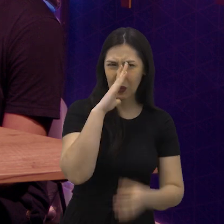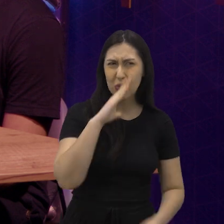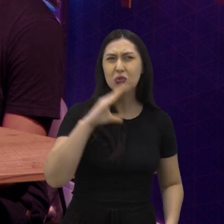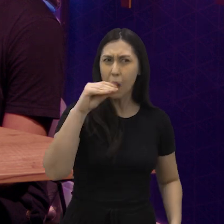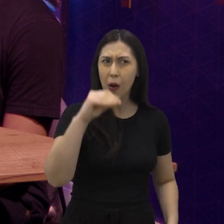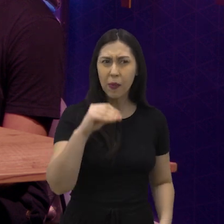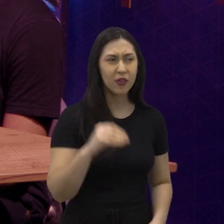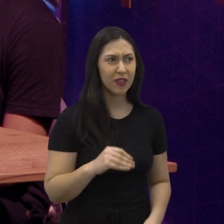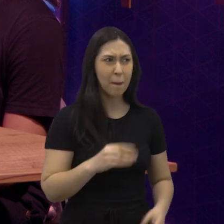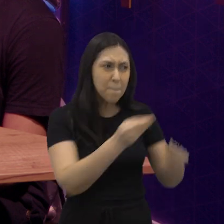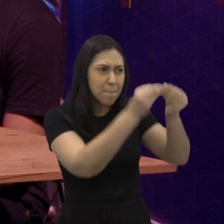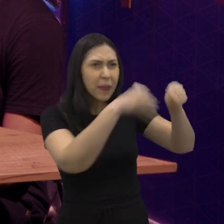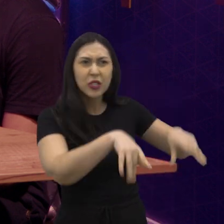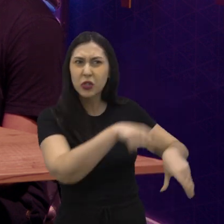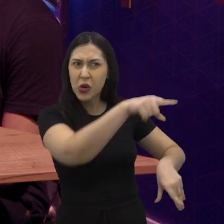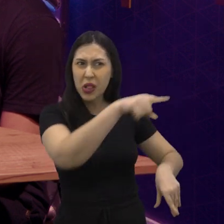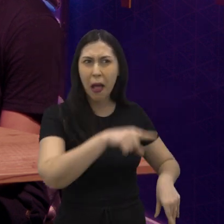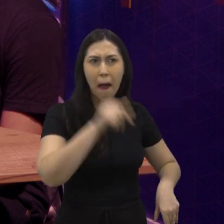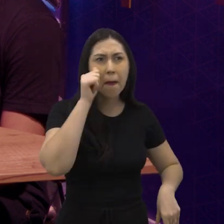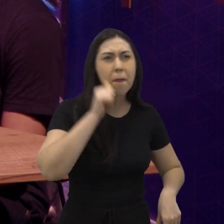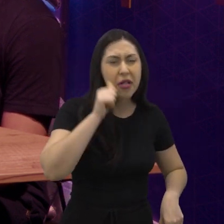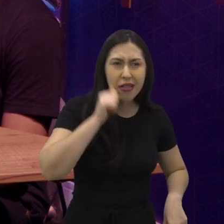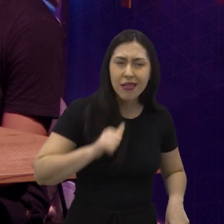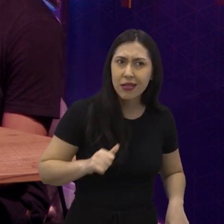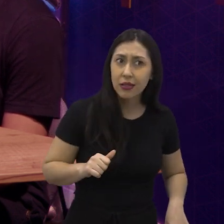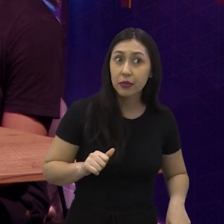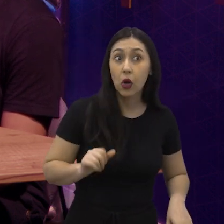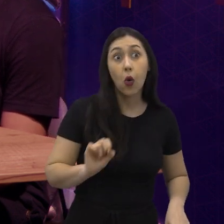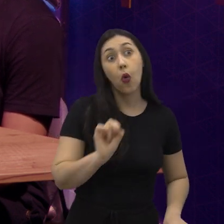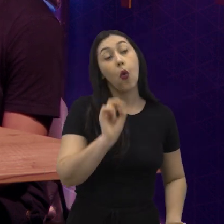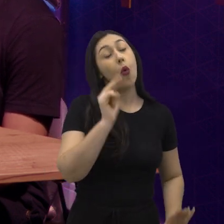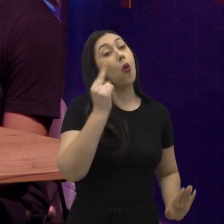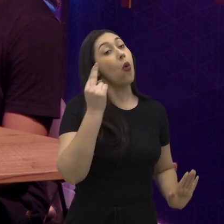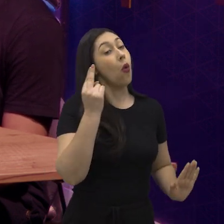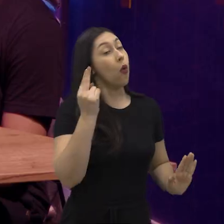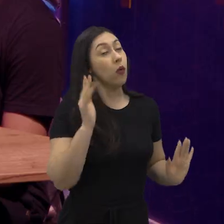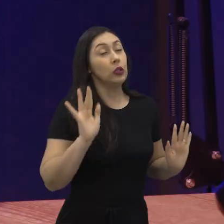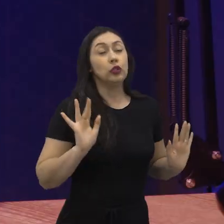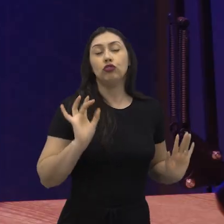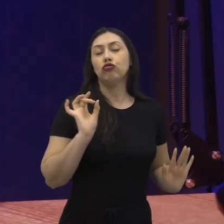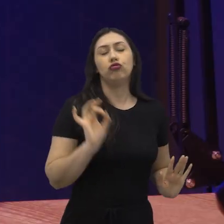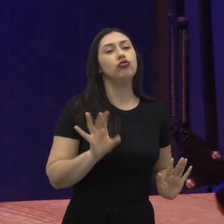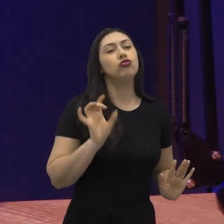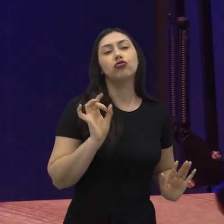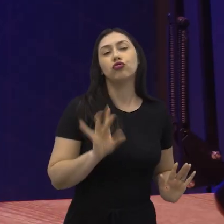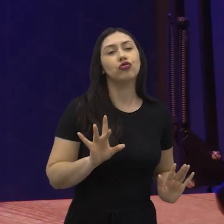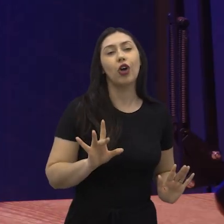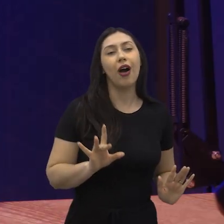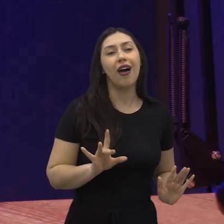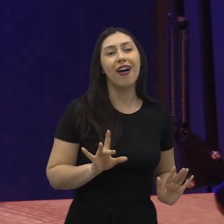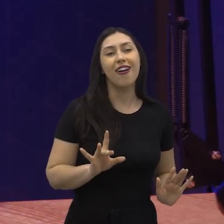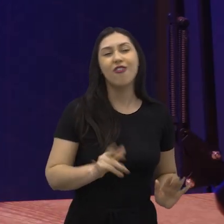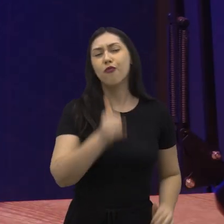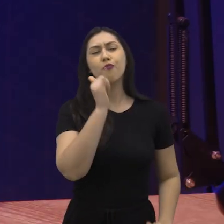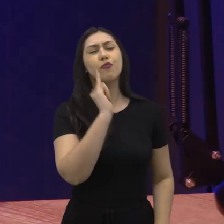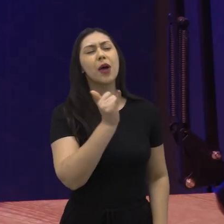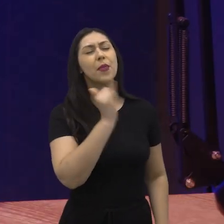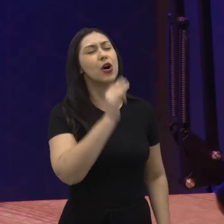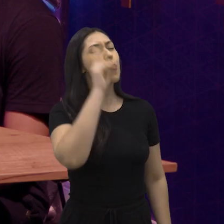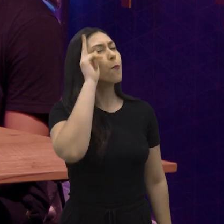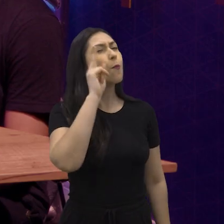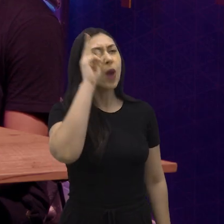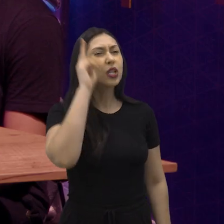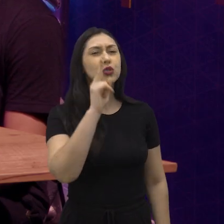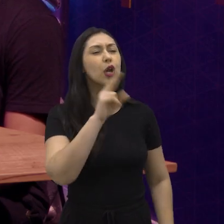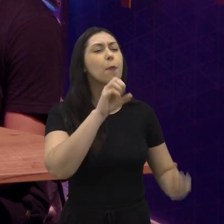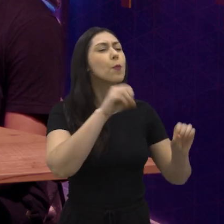lá e fez mal para Chapeuzinho Vermelho, fez mal para vovozinha? Ou será que, né, era uma lição para as crianças,